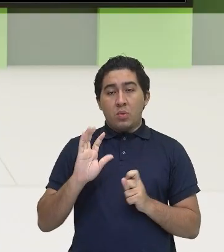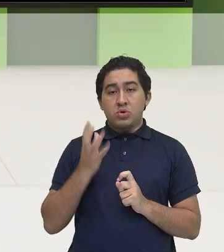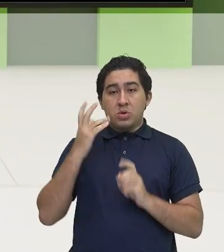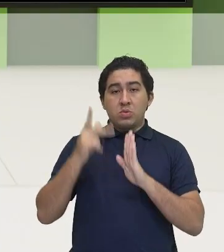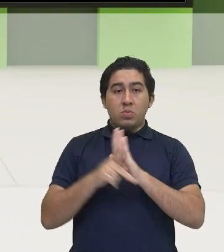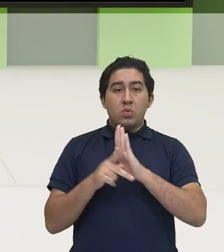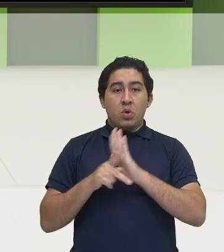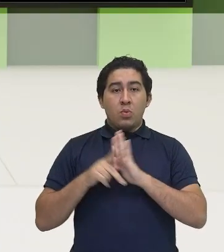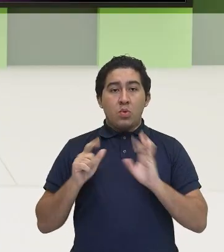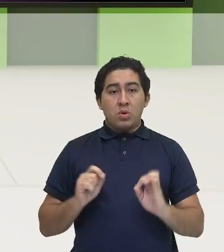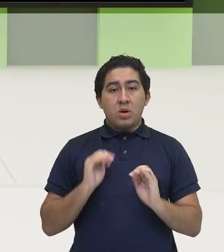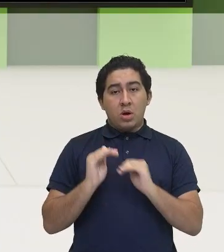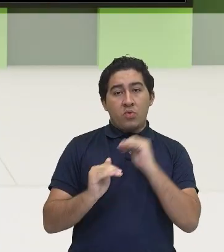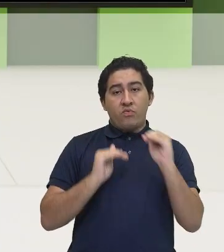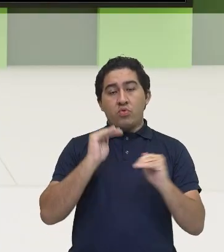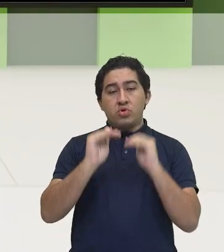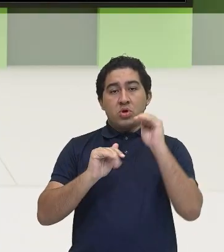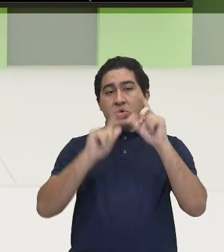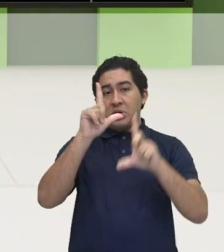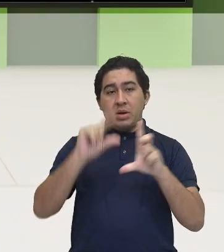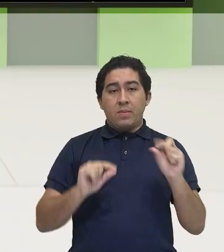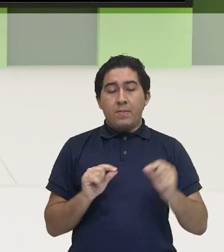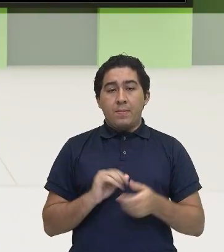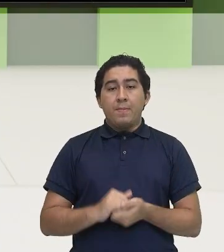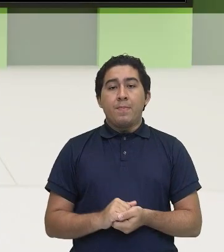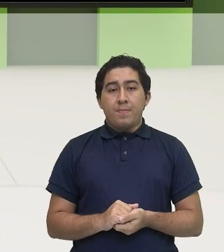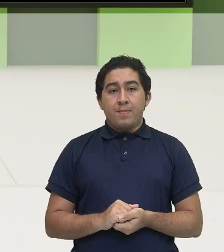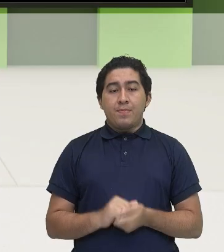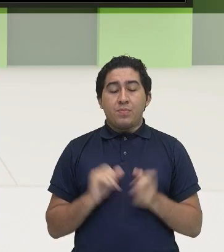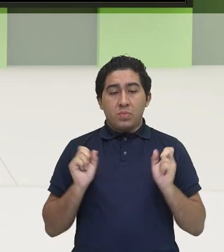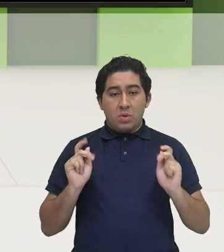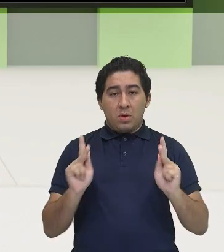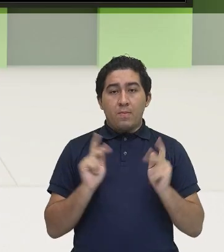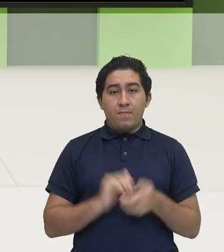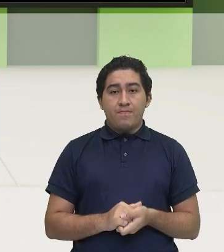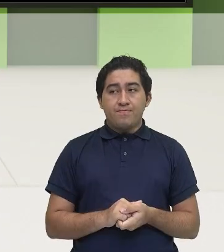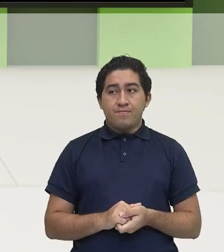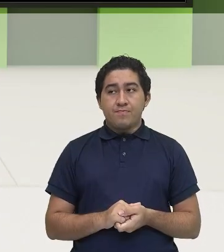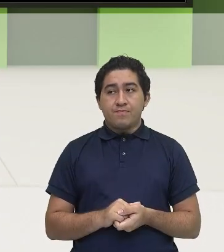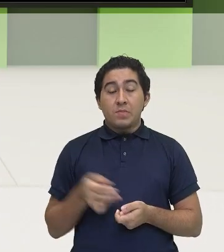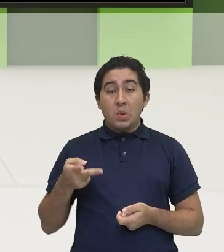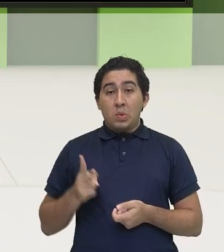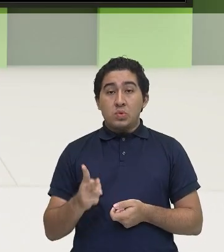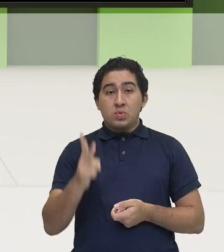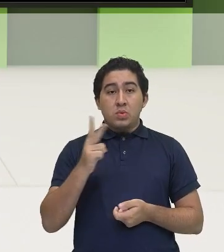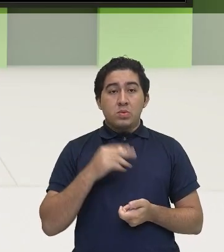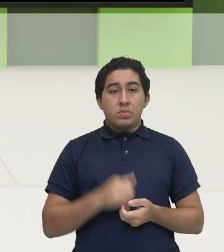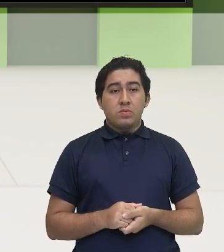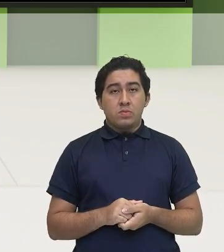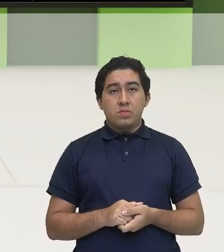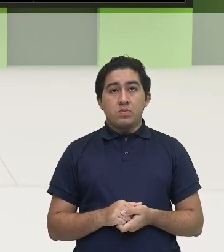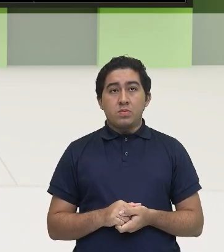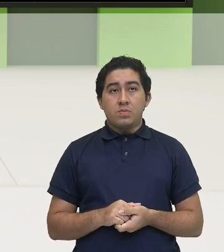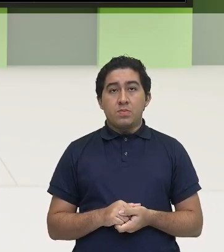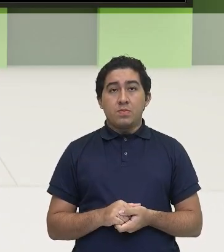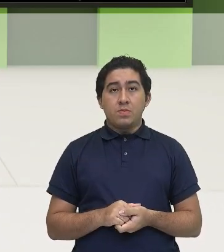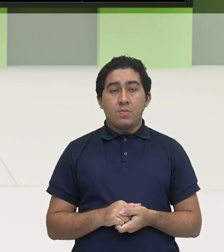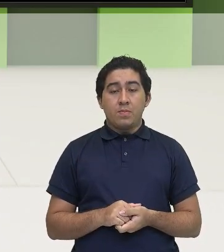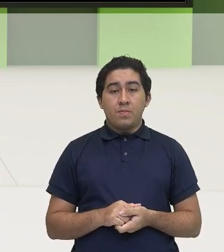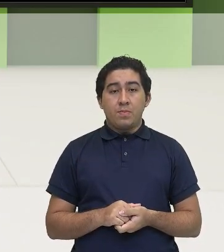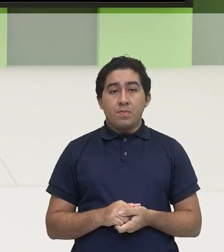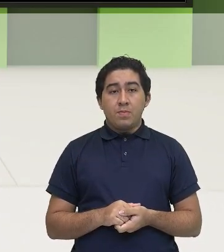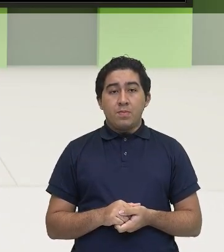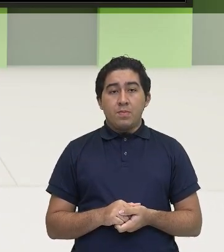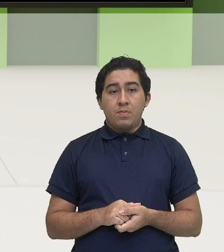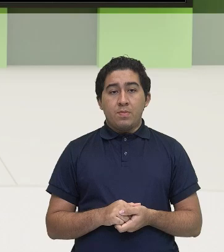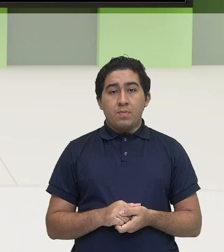ocorrer com a evolução estelar. Muito bem. Aí, continuando, né, nós temos aí,